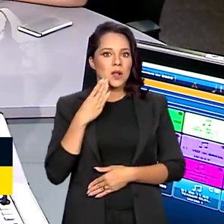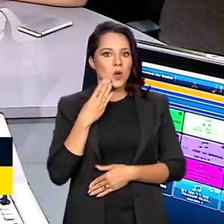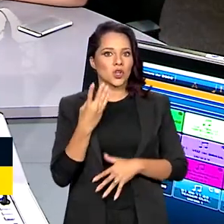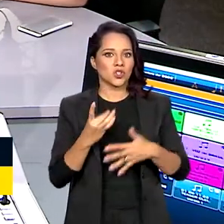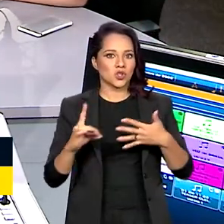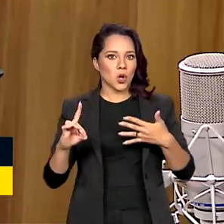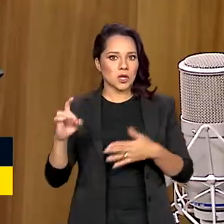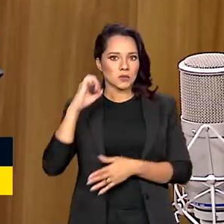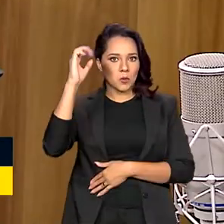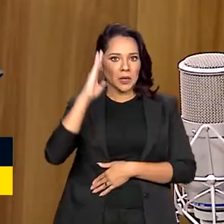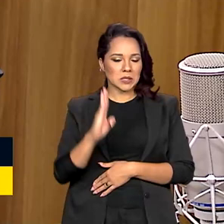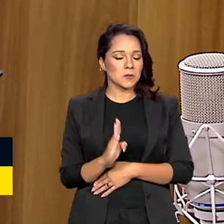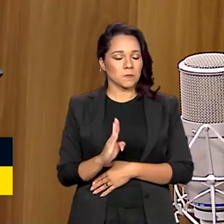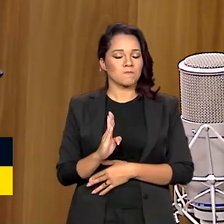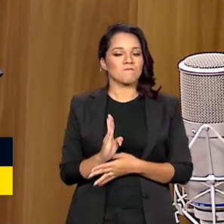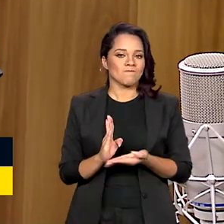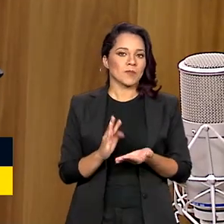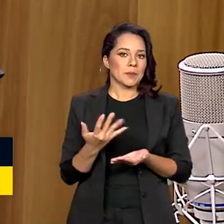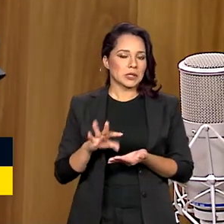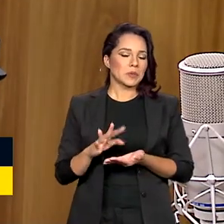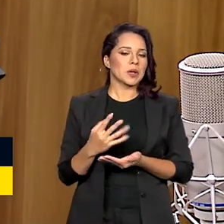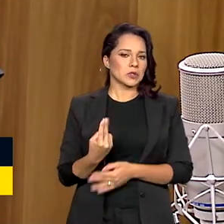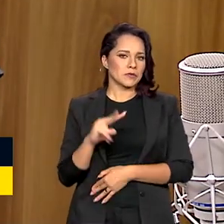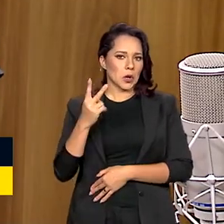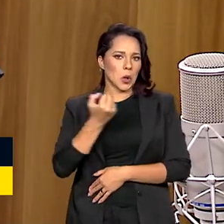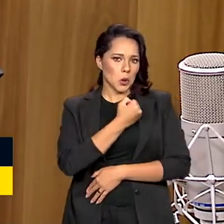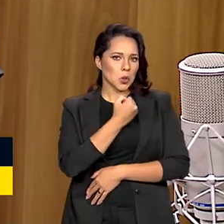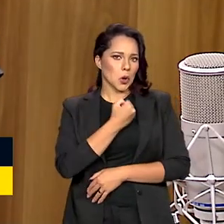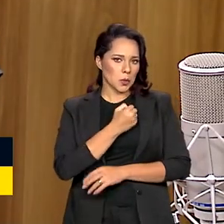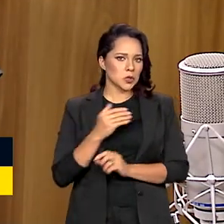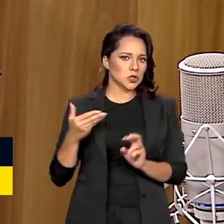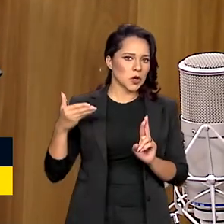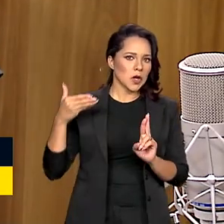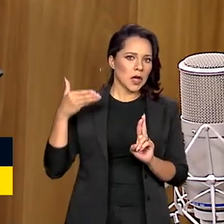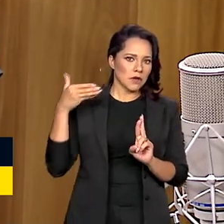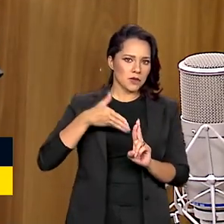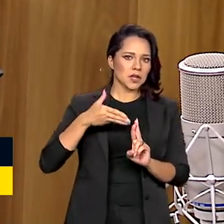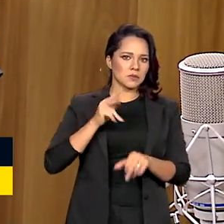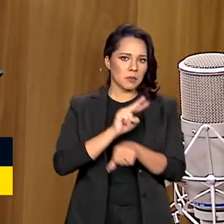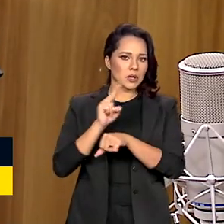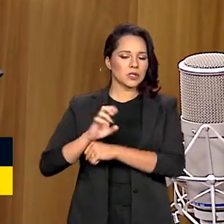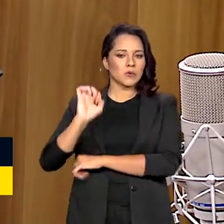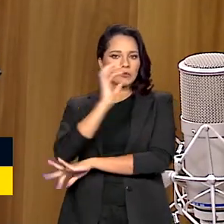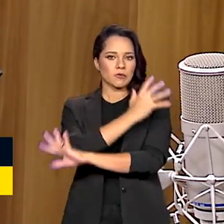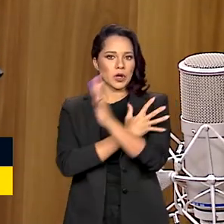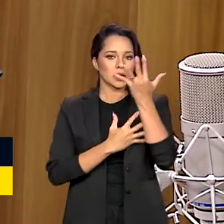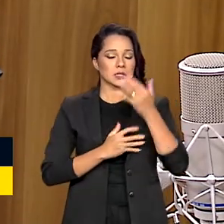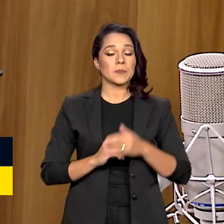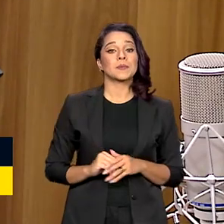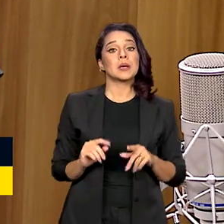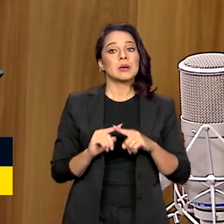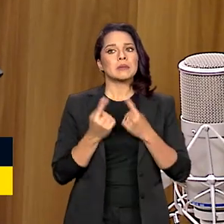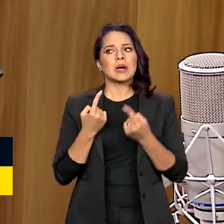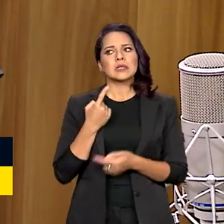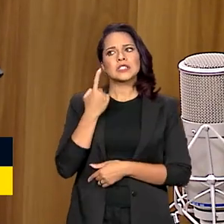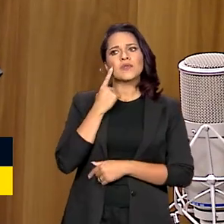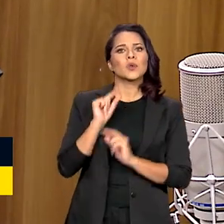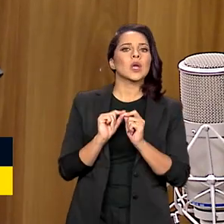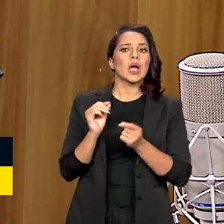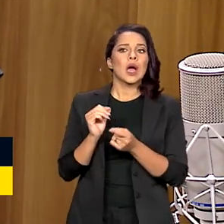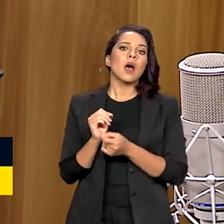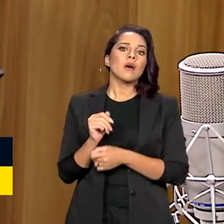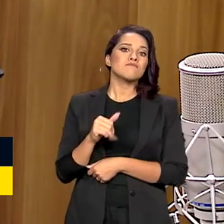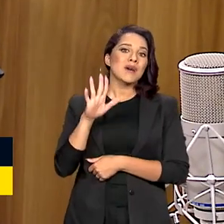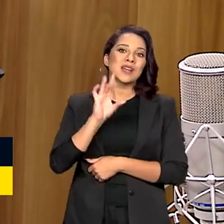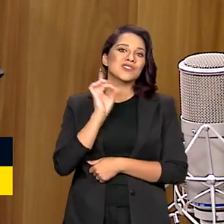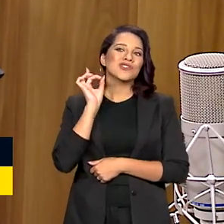para o Brasil como referência, para você fazer um número de referência para a proteção de floresta, mas nós estamos levando algo muito